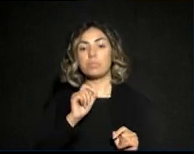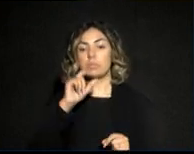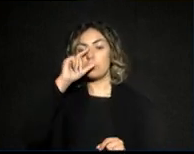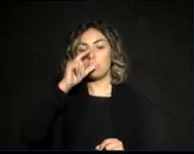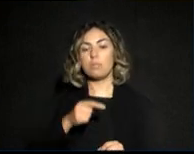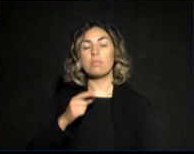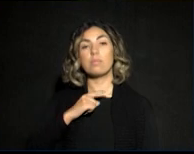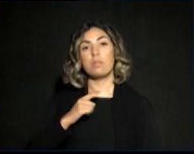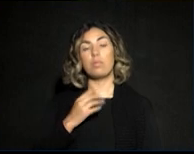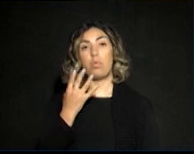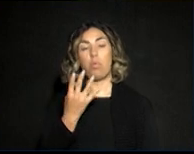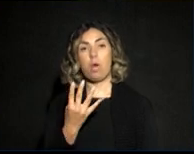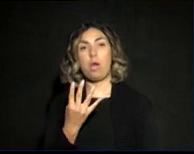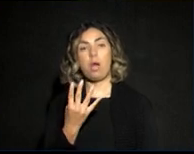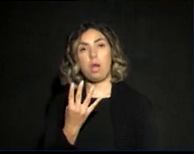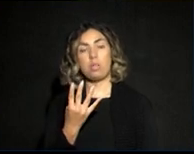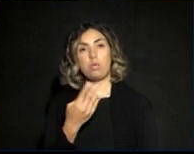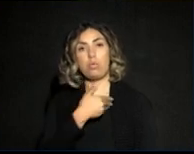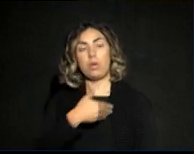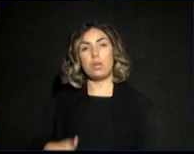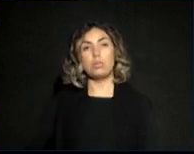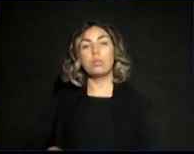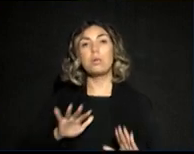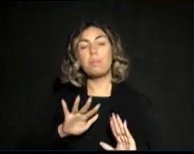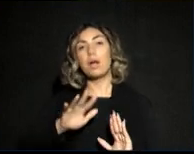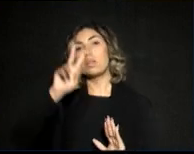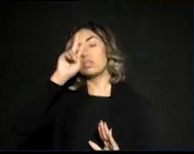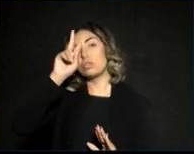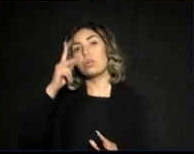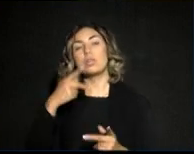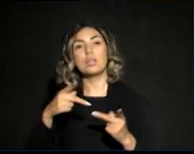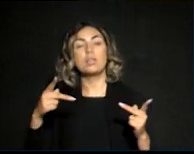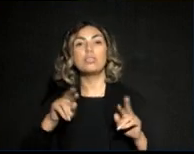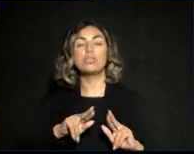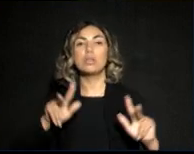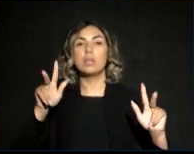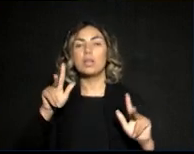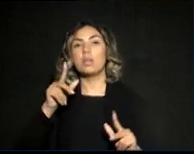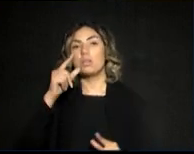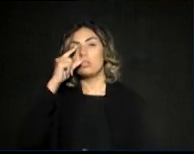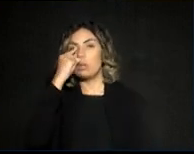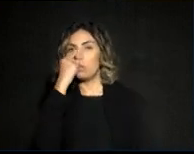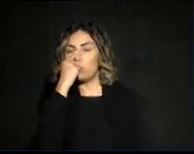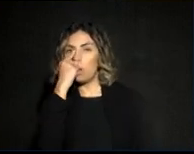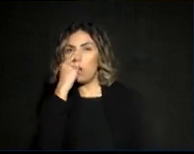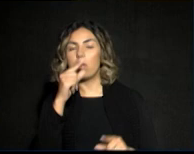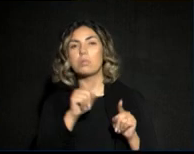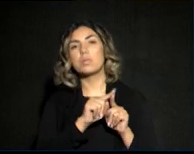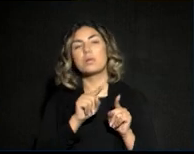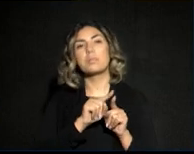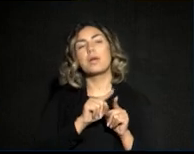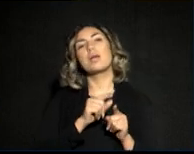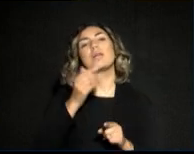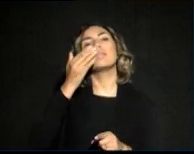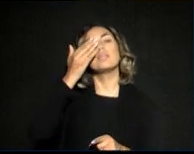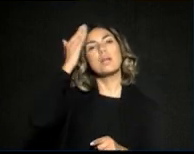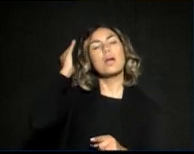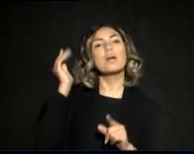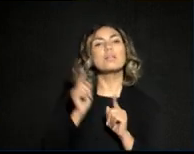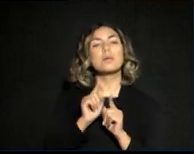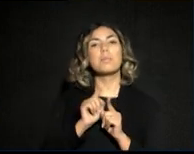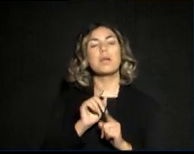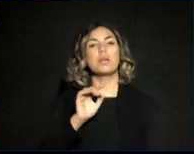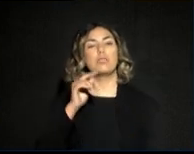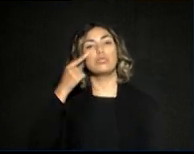teve quatro governadores aqui de estilos totalmente diferentes né Mário Covas Geraldo Alckmin e José Serra e João